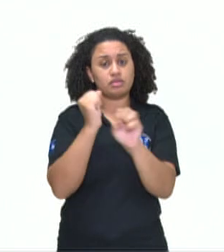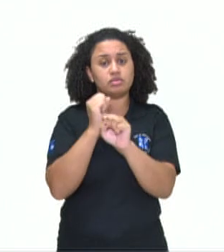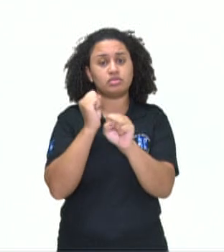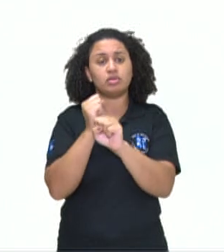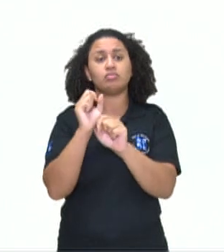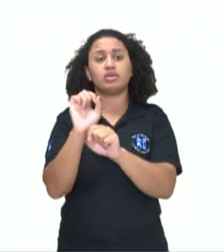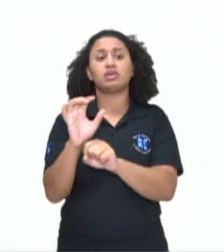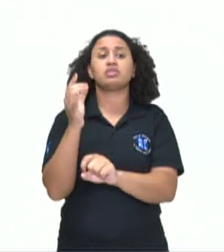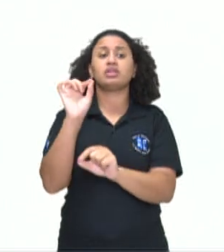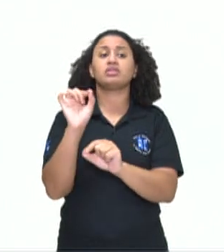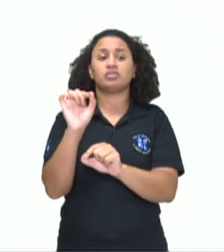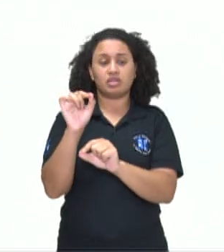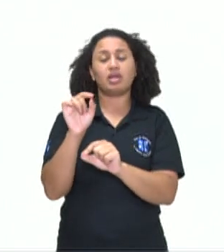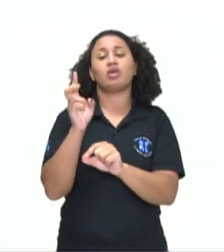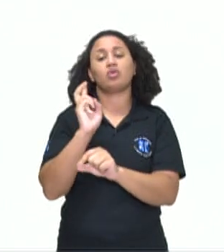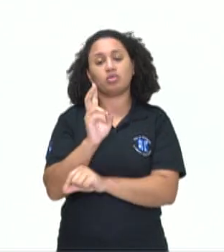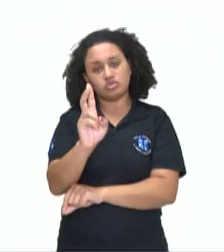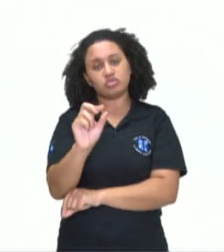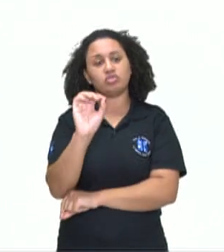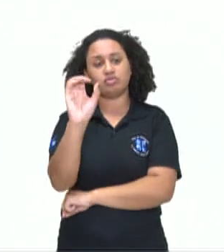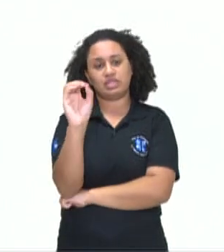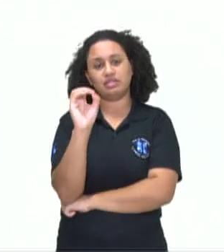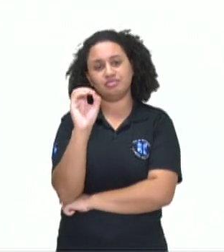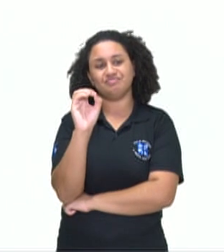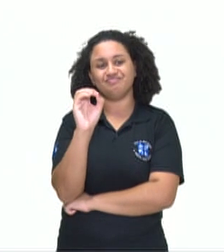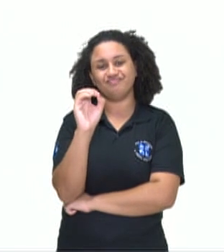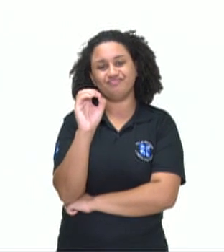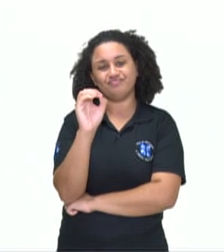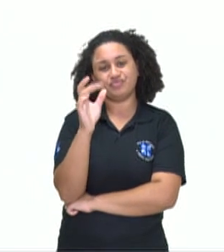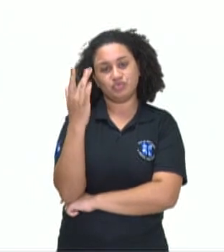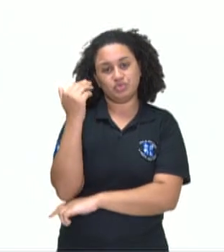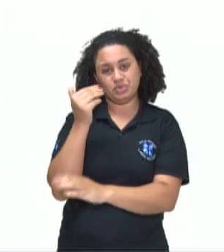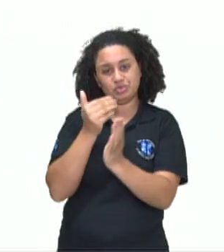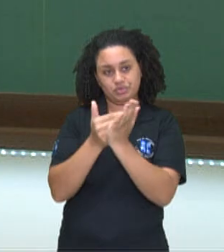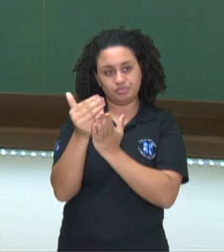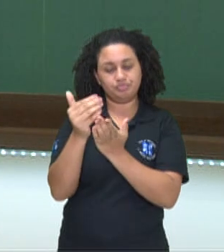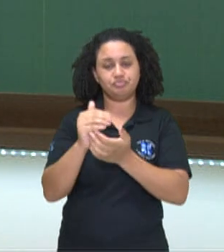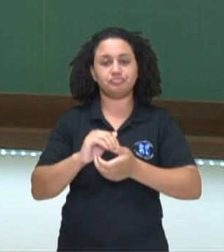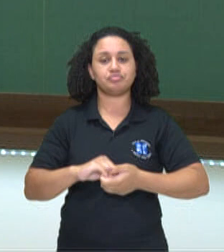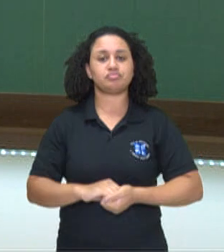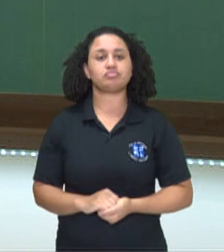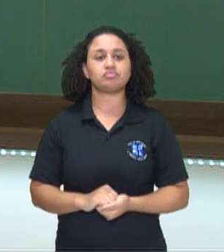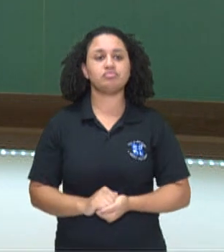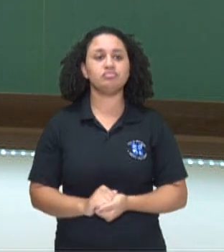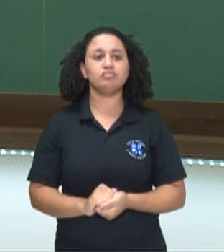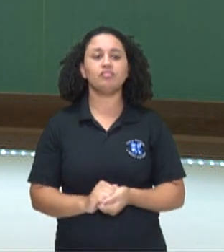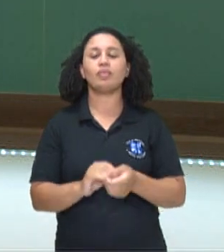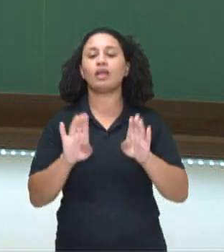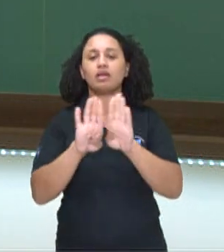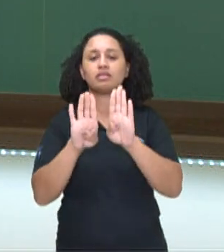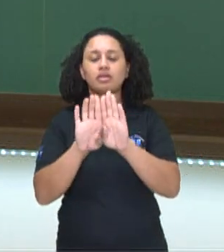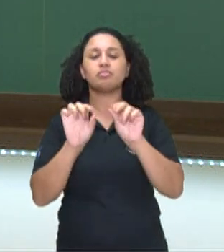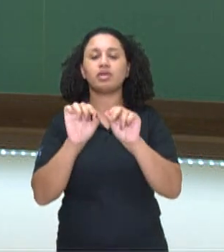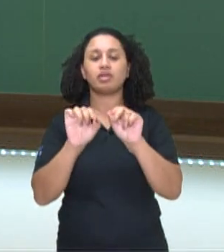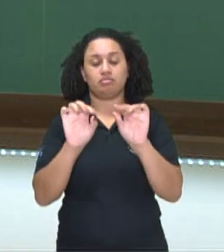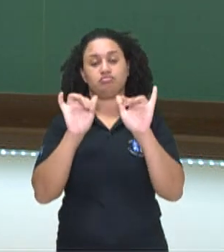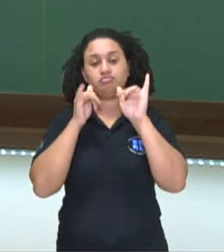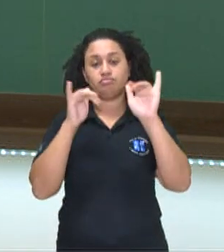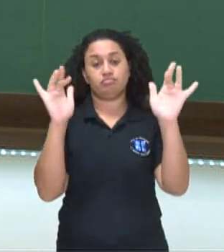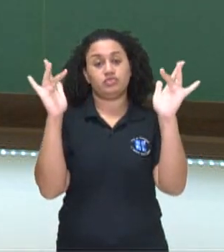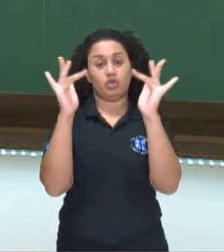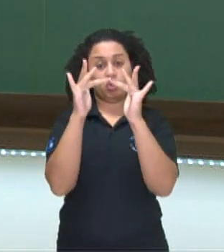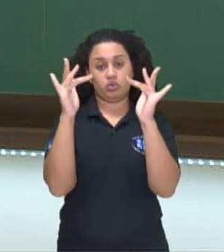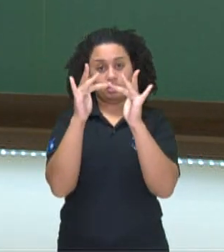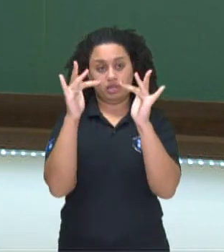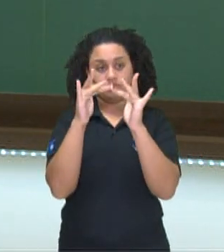processo continua sendo zero, como era antes, né? Mesma coisa na eletrização por contato.